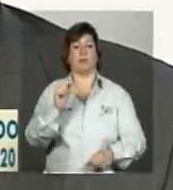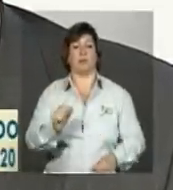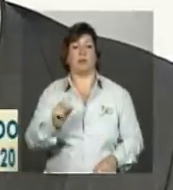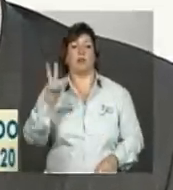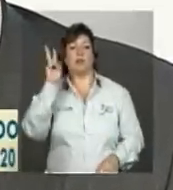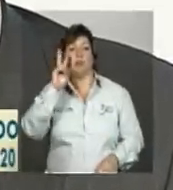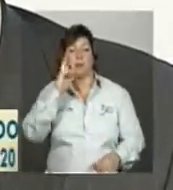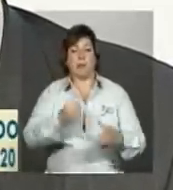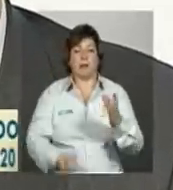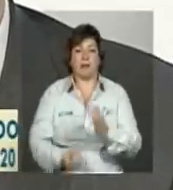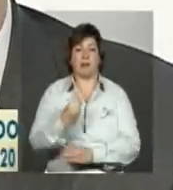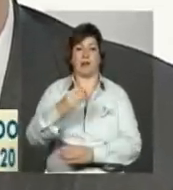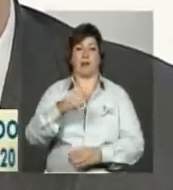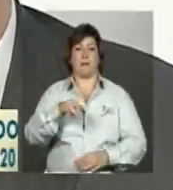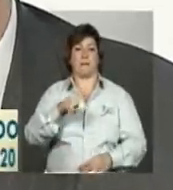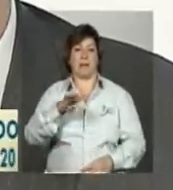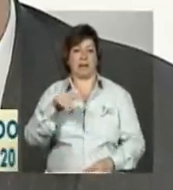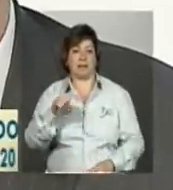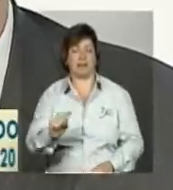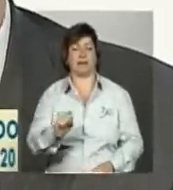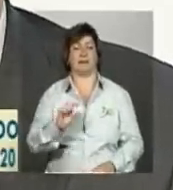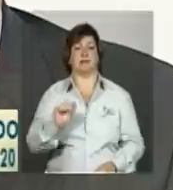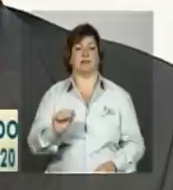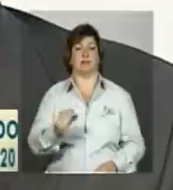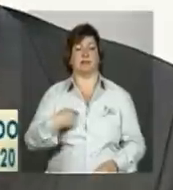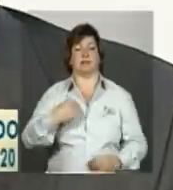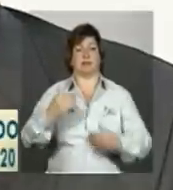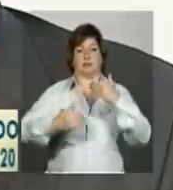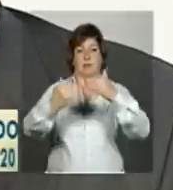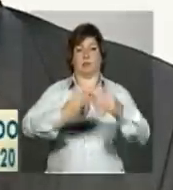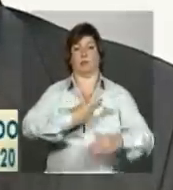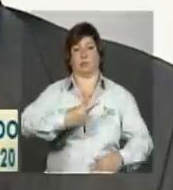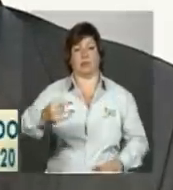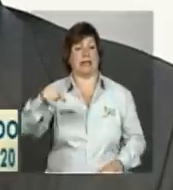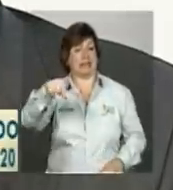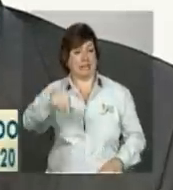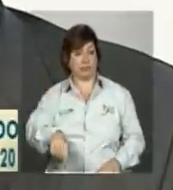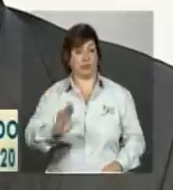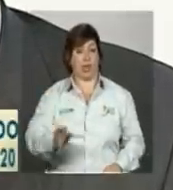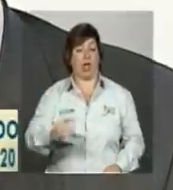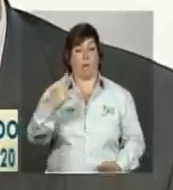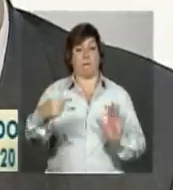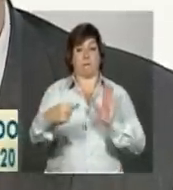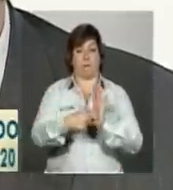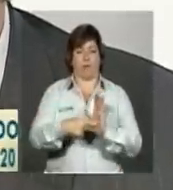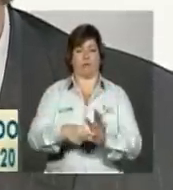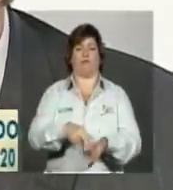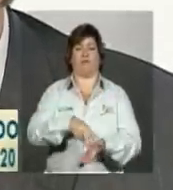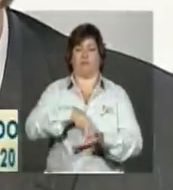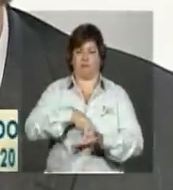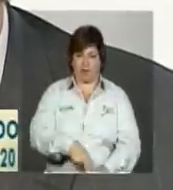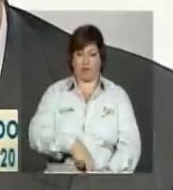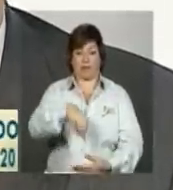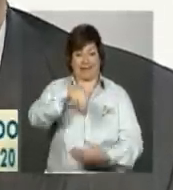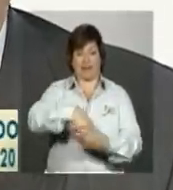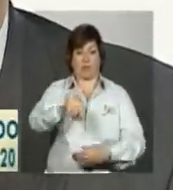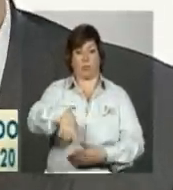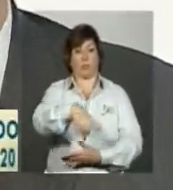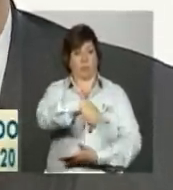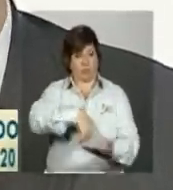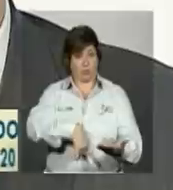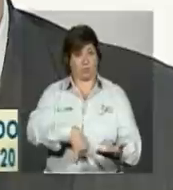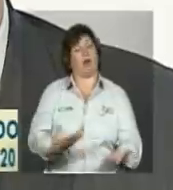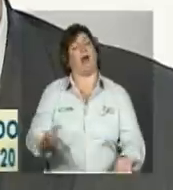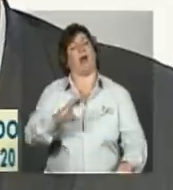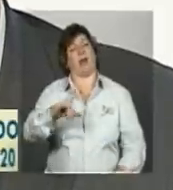dos Objetivos de Desenvolvimento Sustentável. Isso já é um ponto solidificado no documento. É